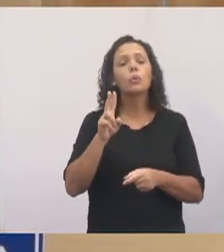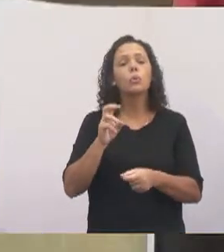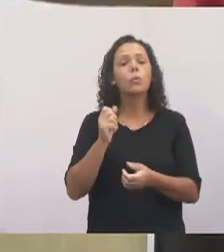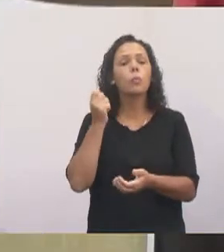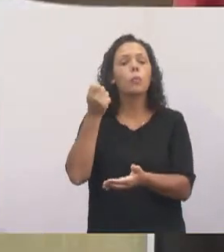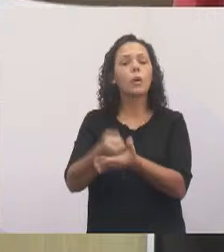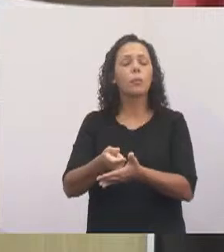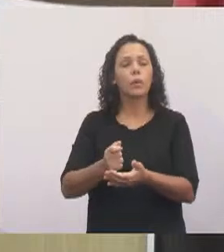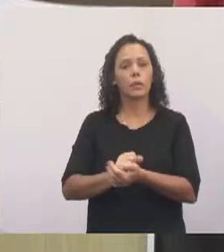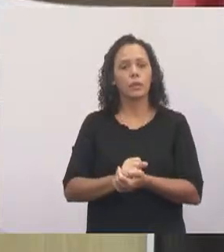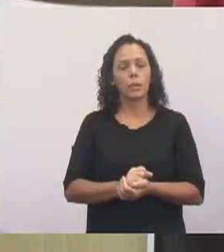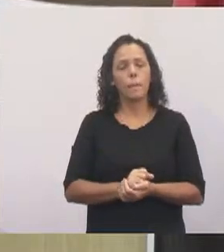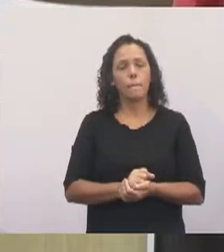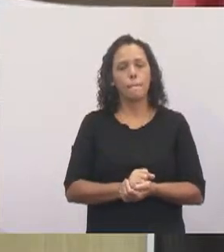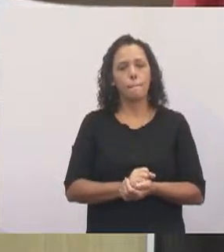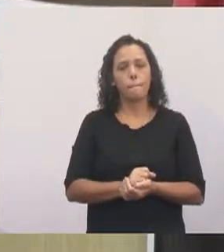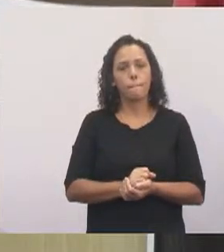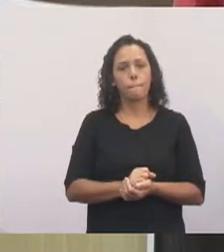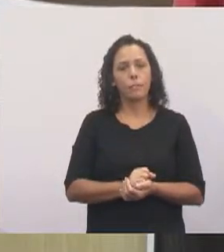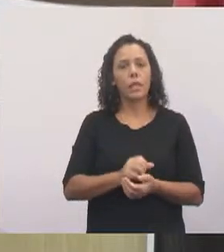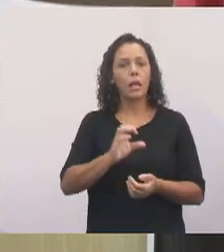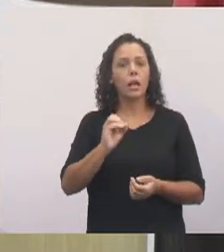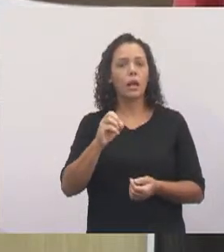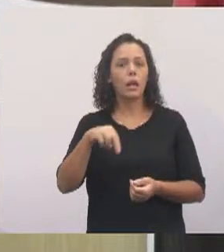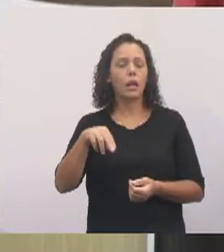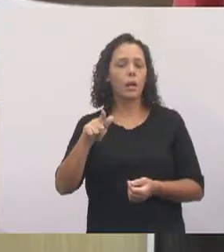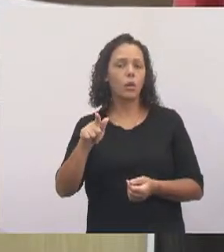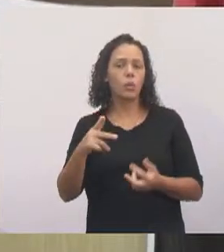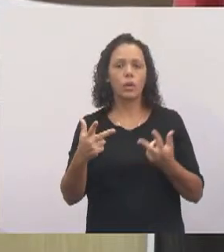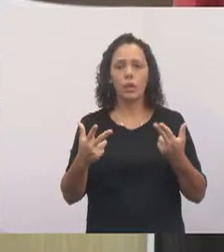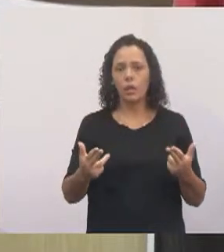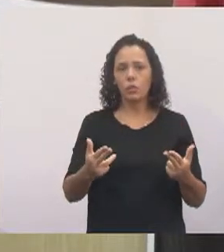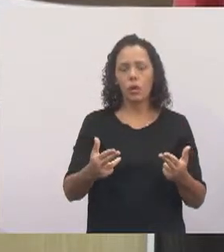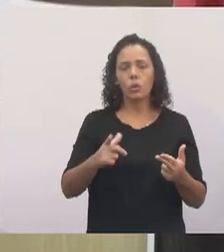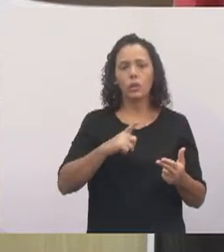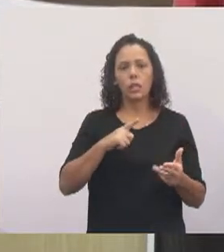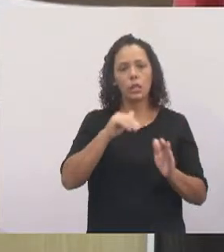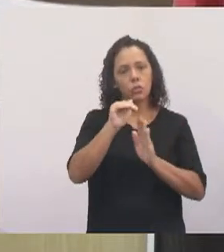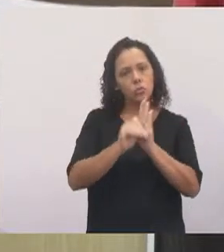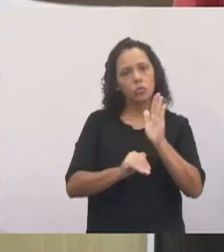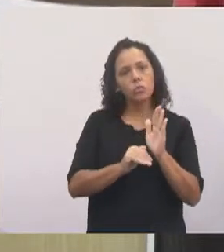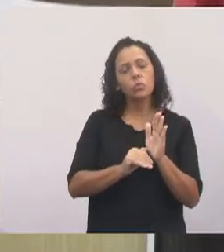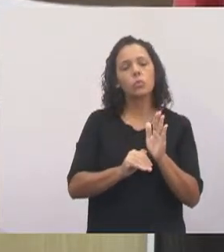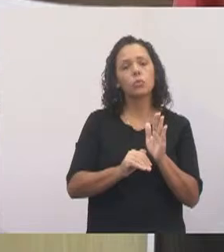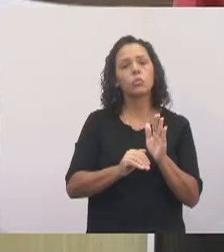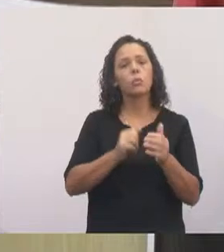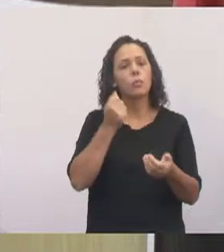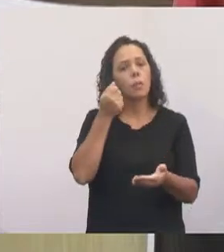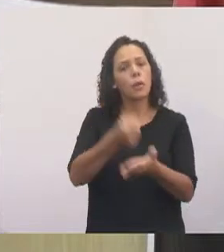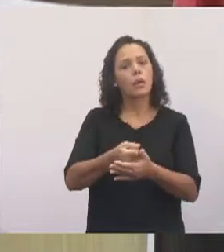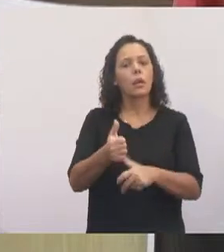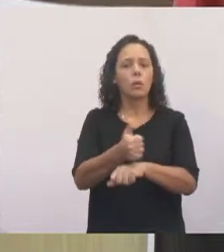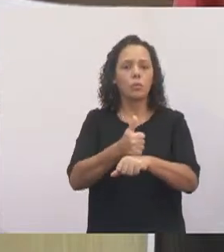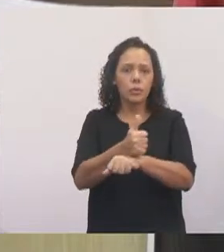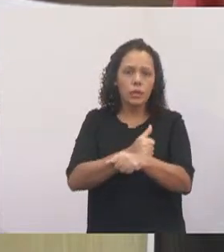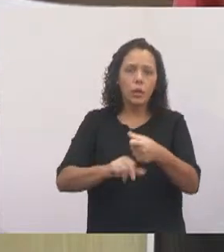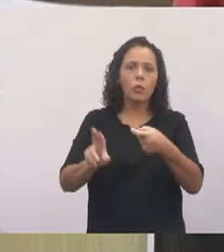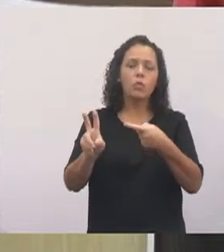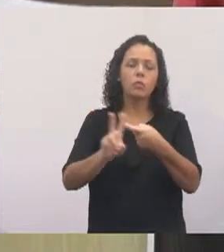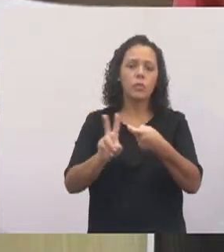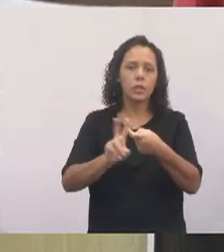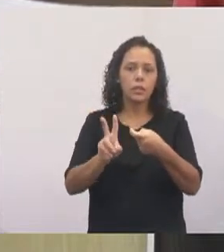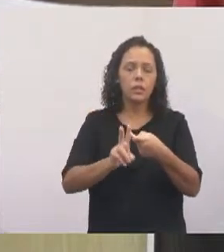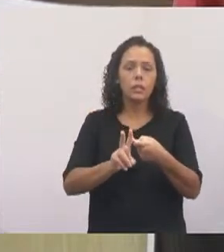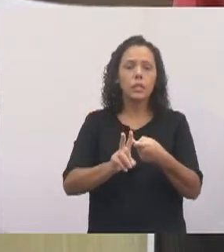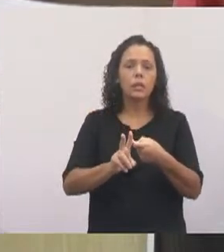Então, o custo de veterinário para as ONGs é praticamente o mesmo. Nós temos desconto e o que eles dão muita